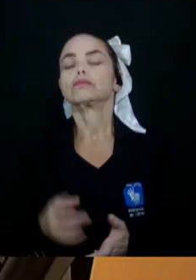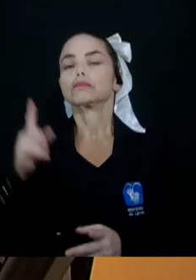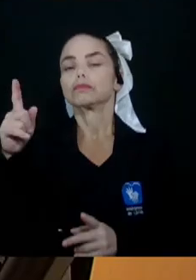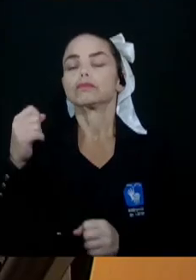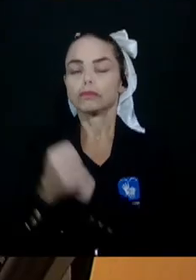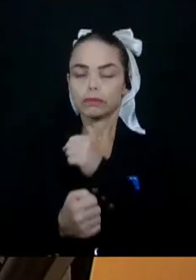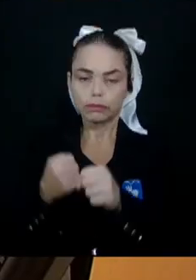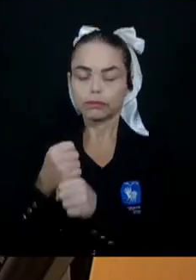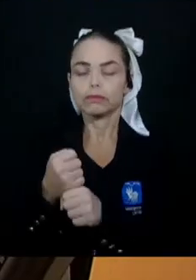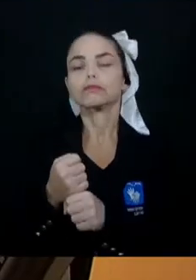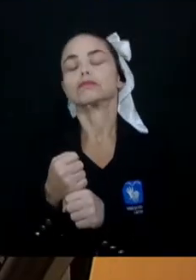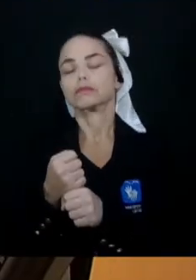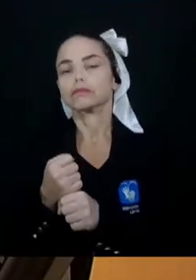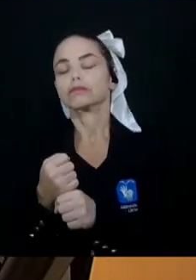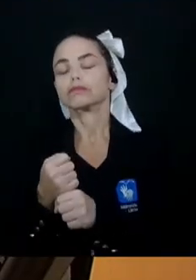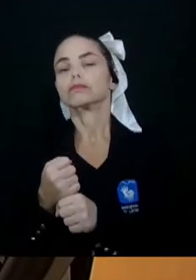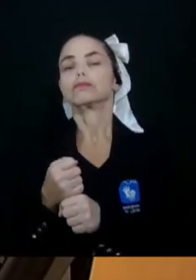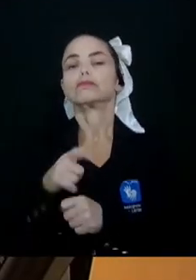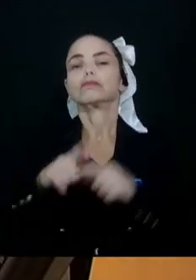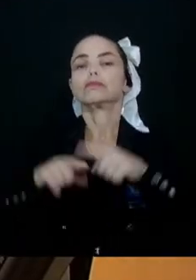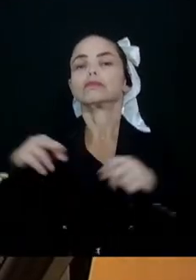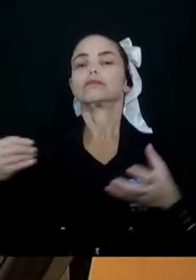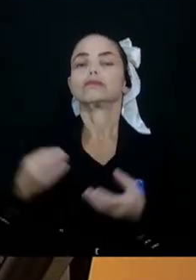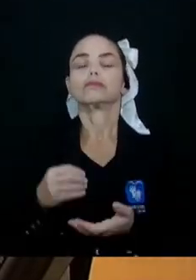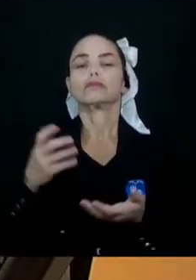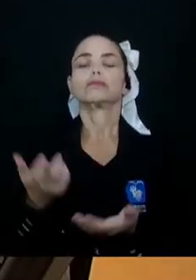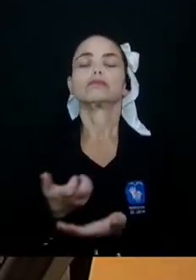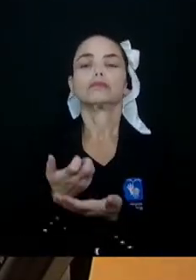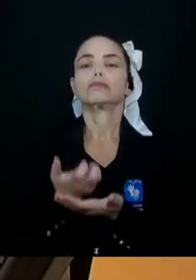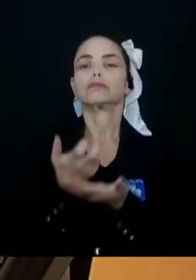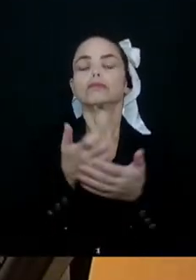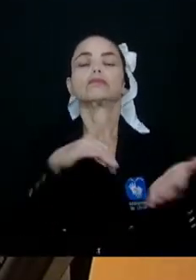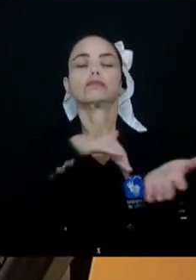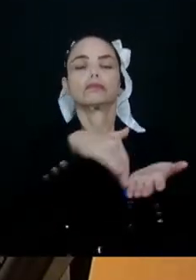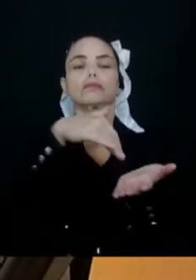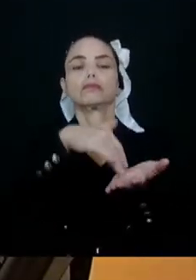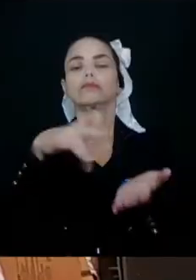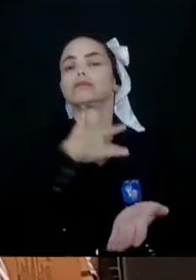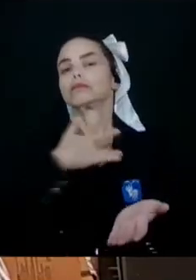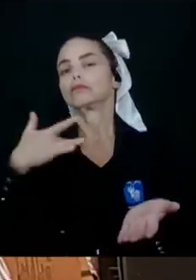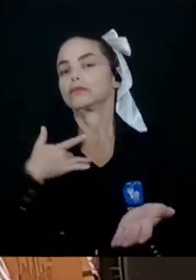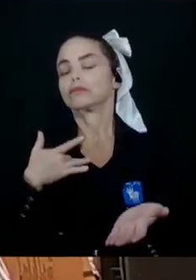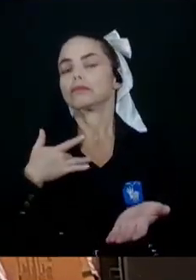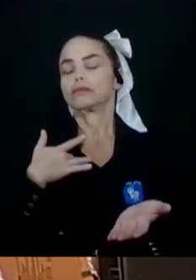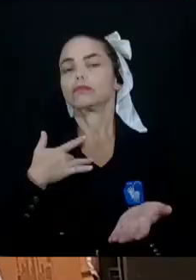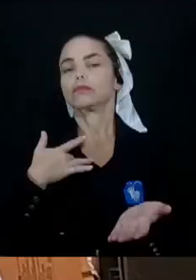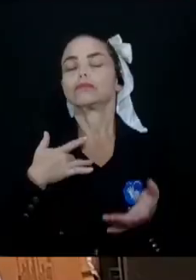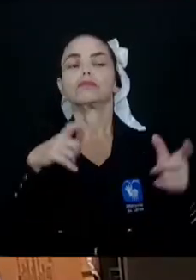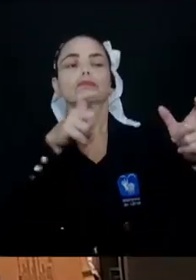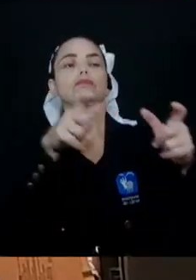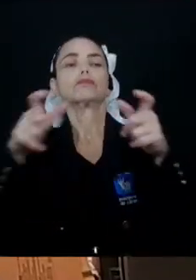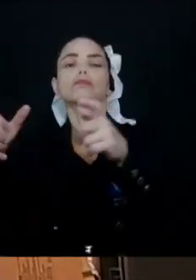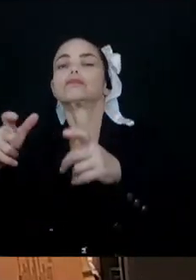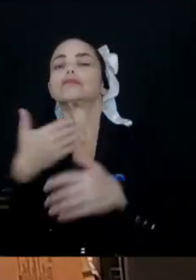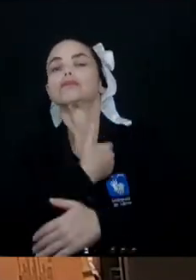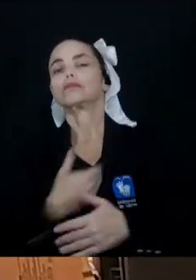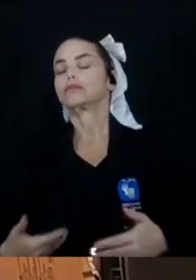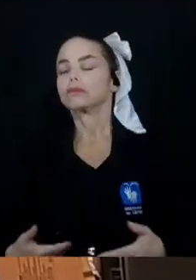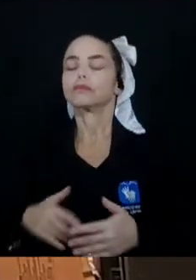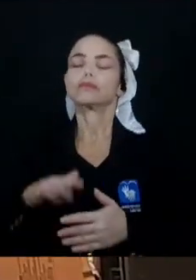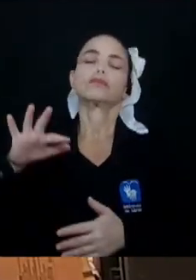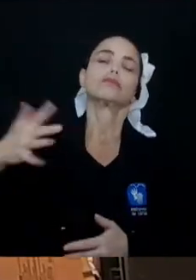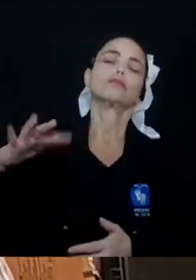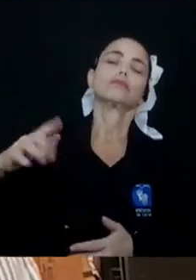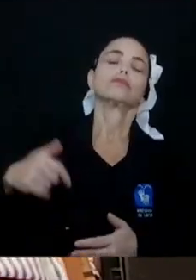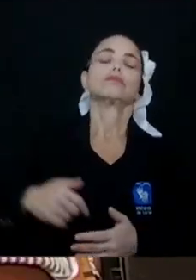vez, os itens serão encaminhados para as secretarias de saúde e serviços públicos. Aproximadamente quantos itens assim são doados